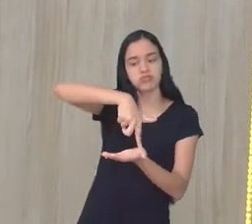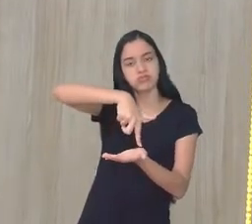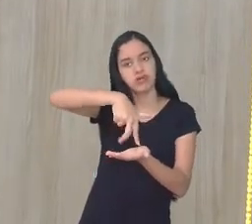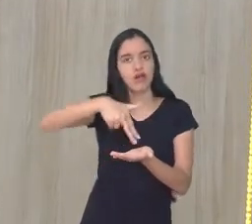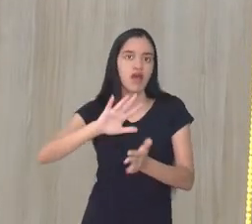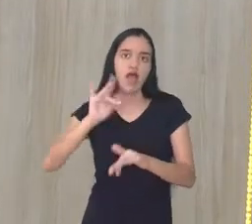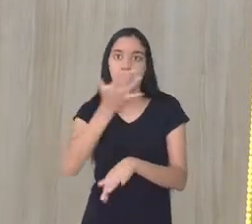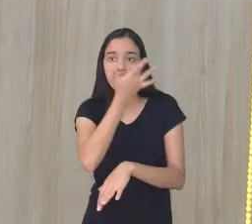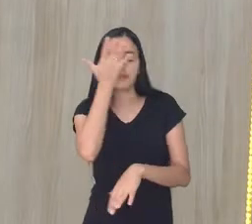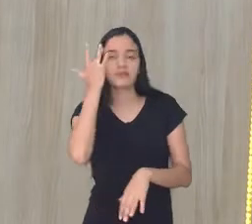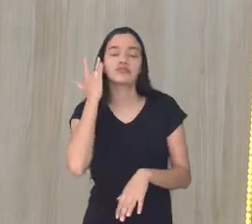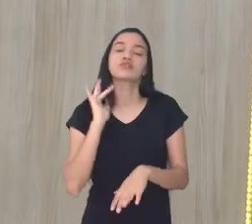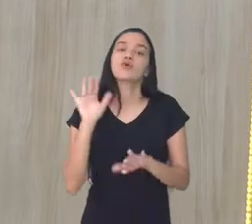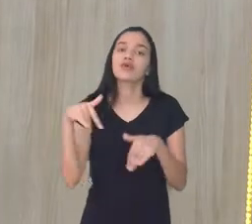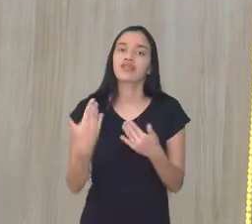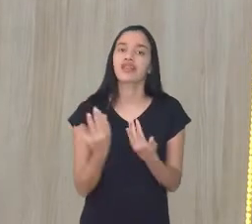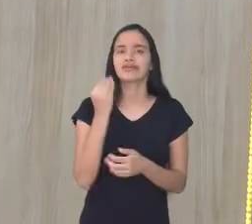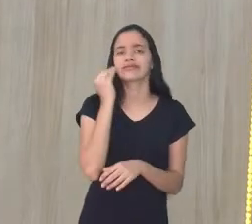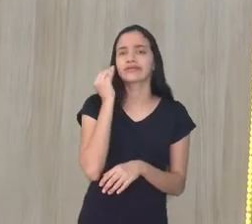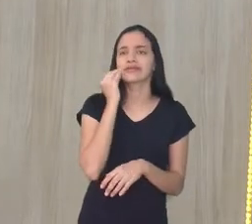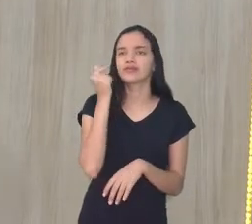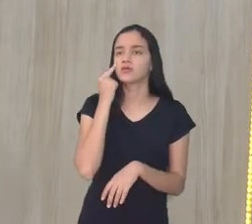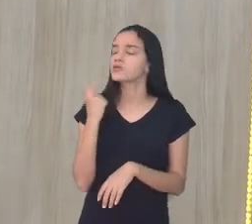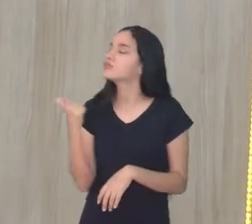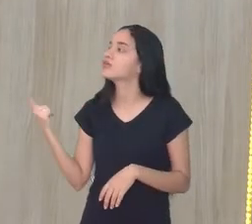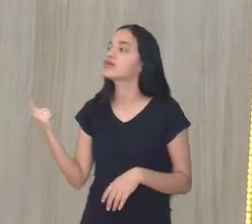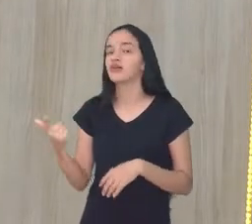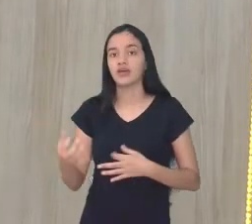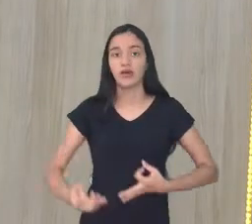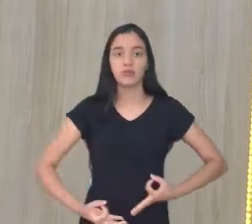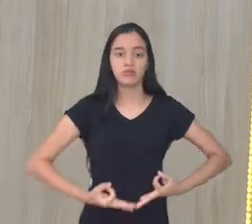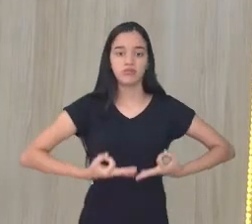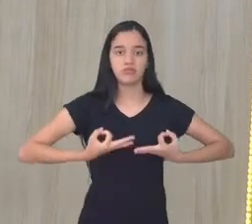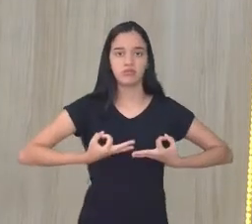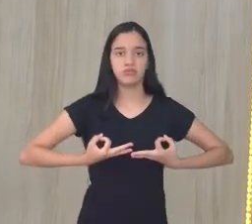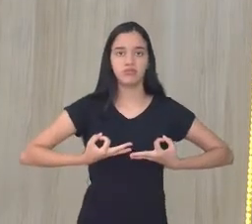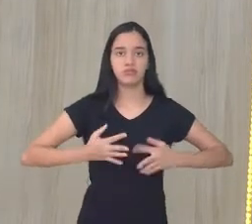a pessoa que está tentando fazer aí yoga, mostrar para a gente aí um passo